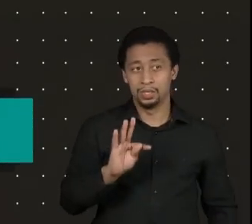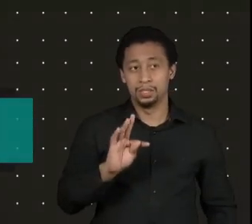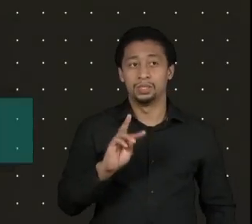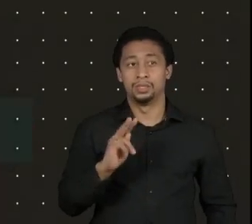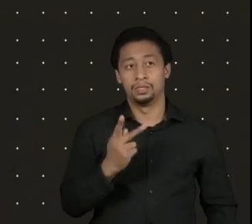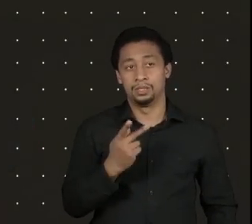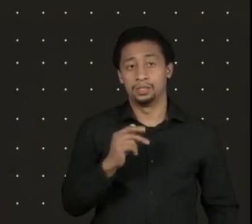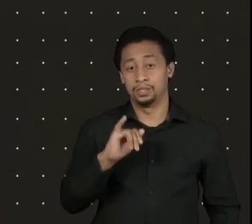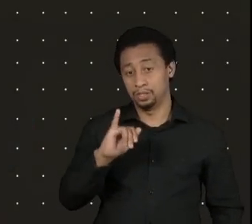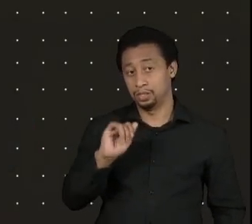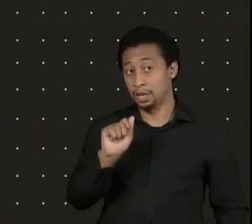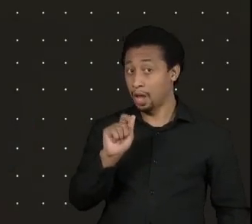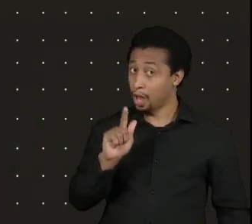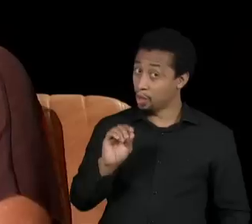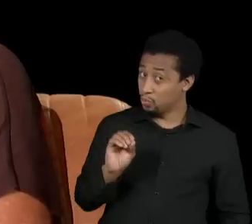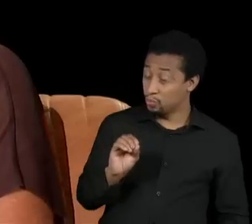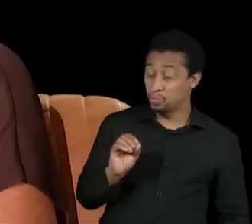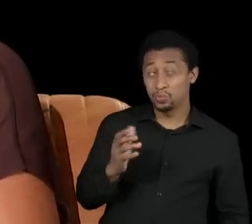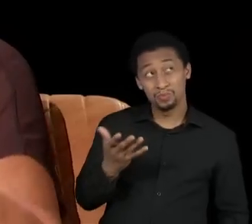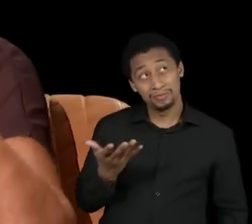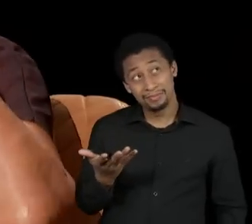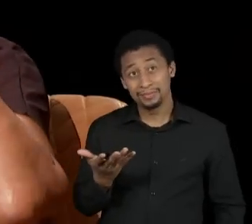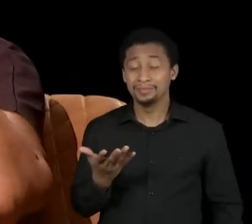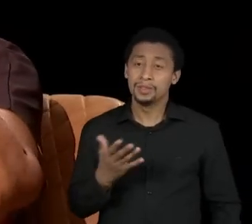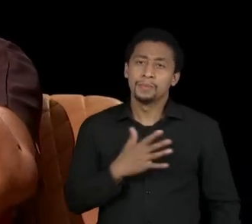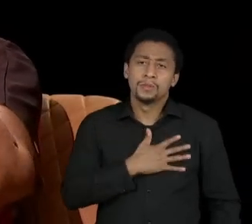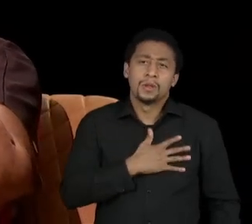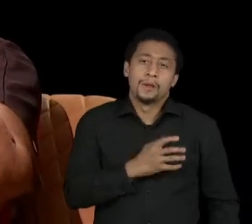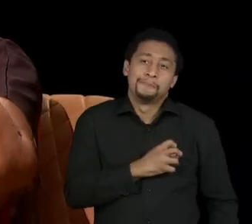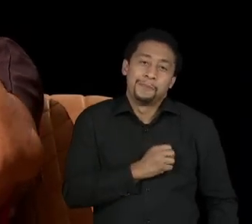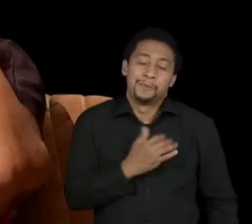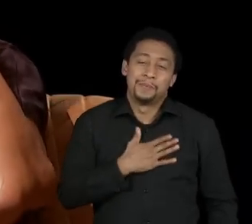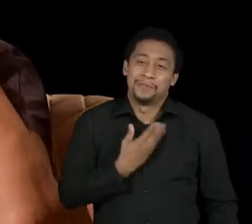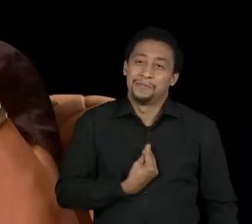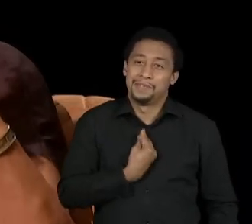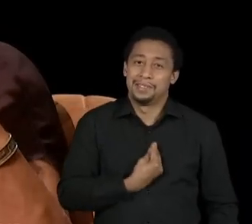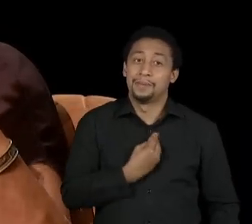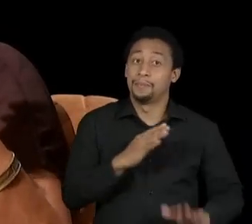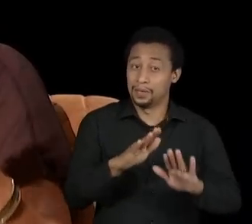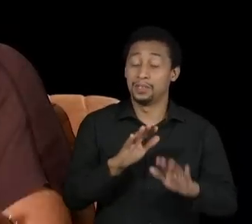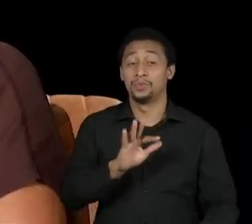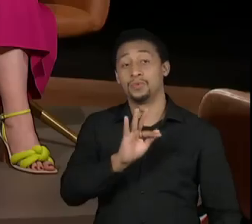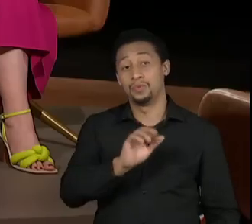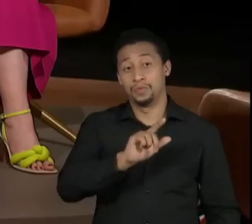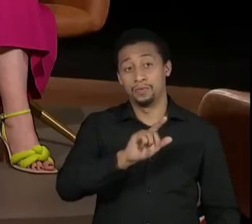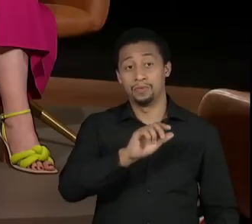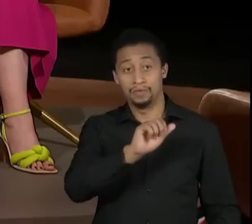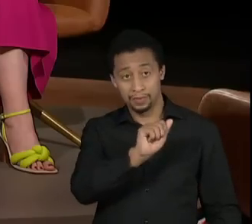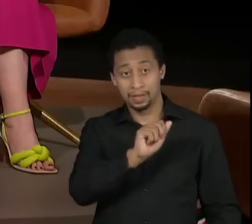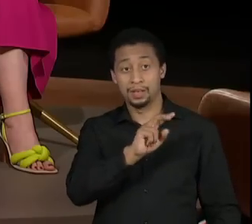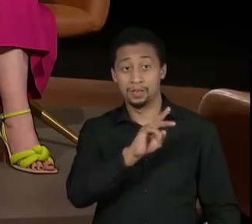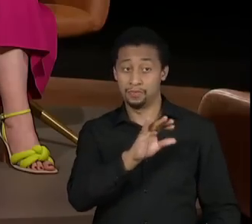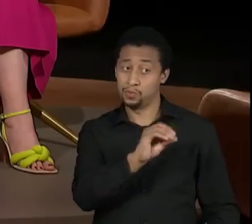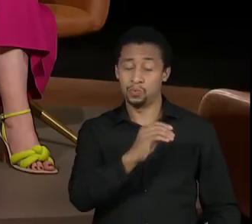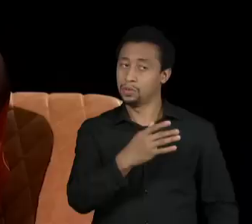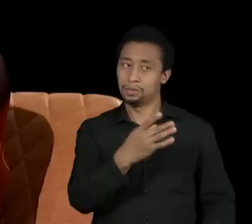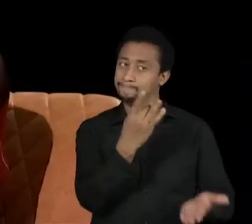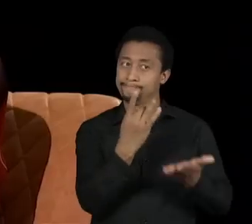um dos grandes amores da minha vida. Eu sei que o Flávio Tavares, ele era contra. Mas,